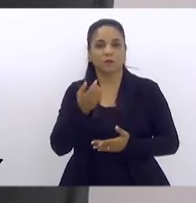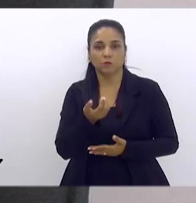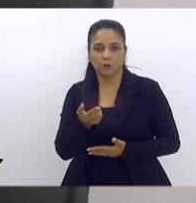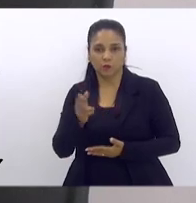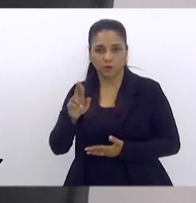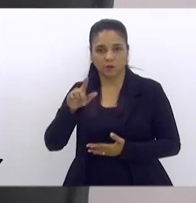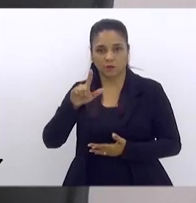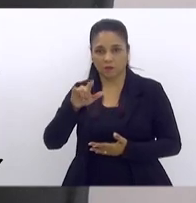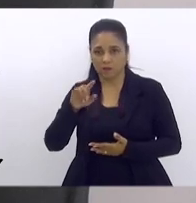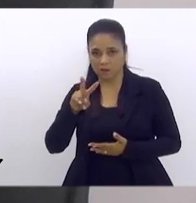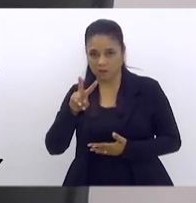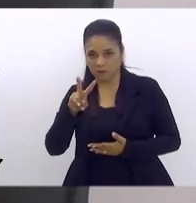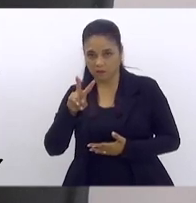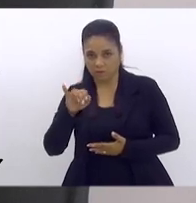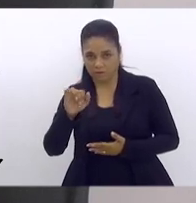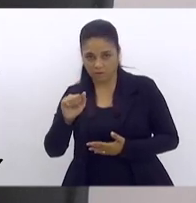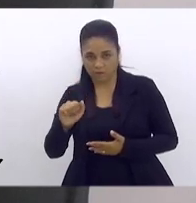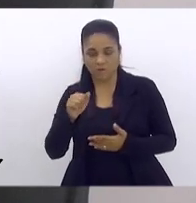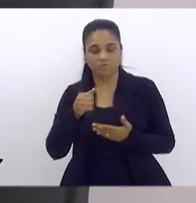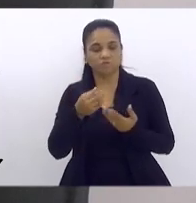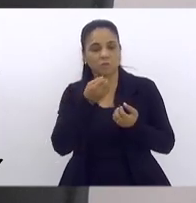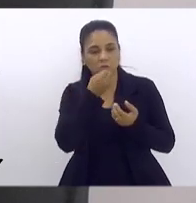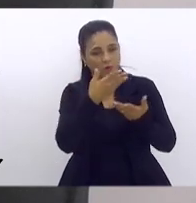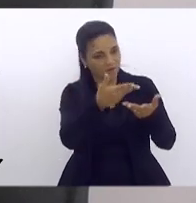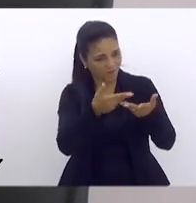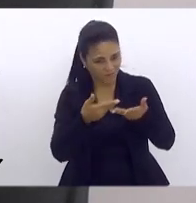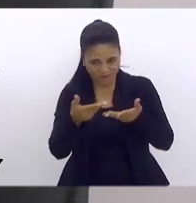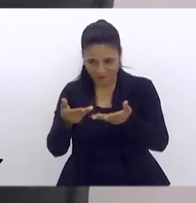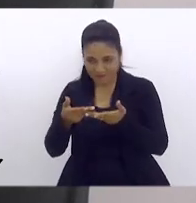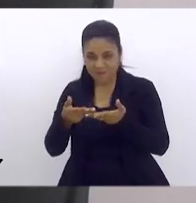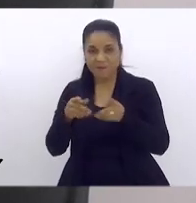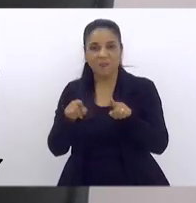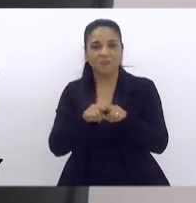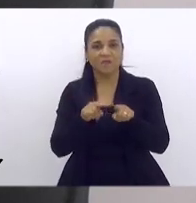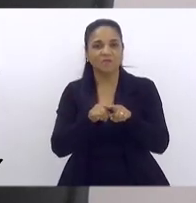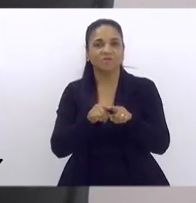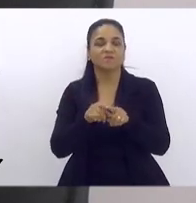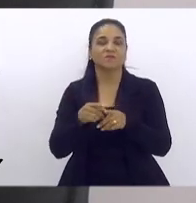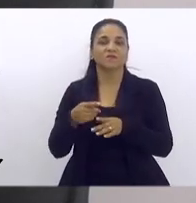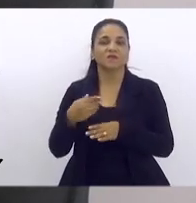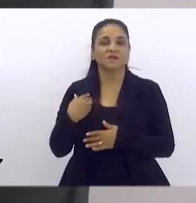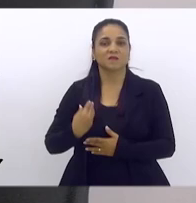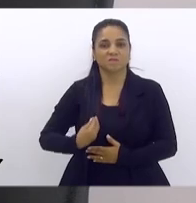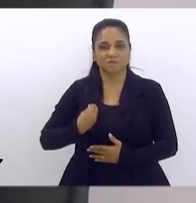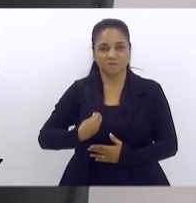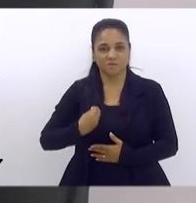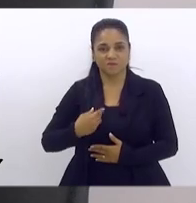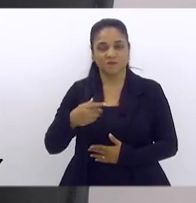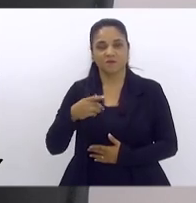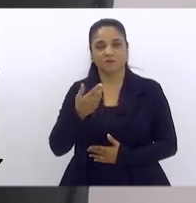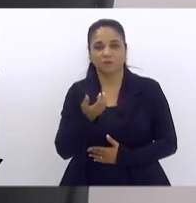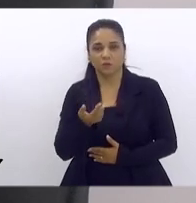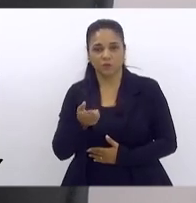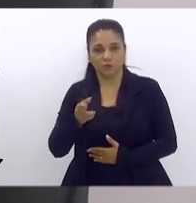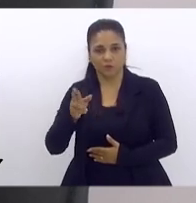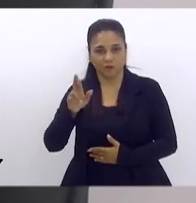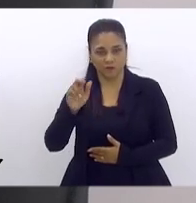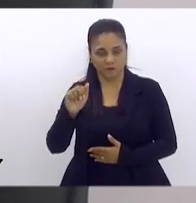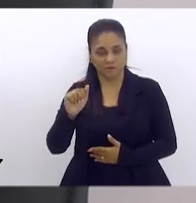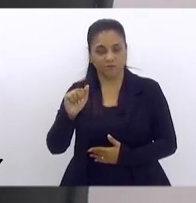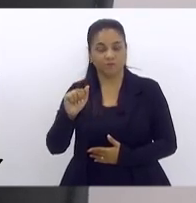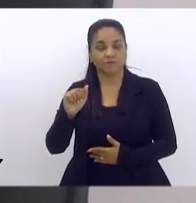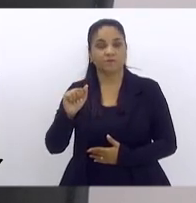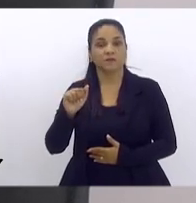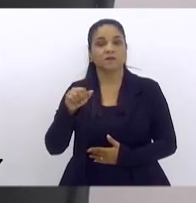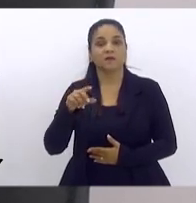das boas-vindas aqui a doutora Lívia e a presença da Dra Lívia para nós tem assim uma relevância muito